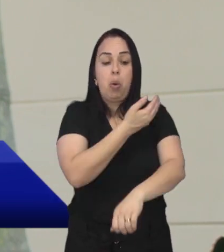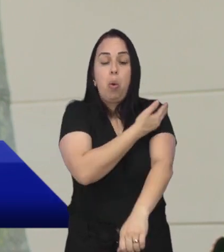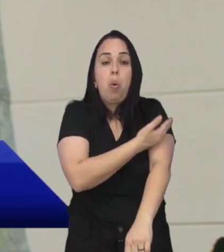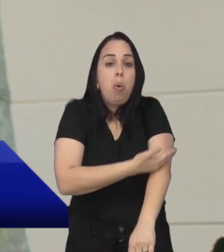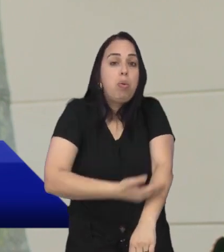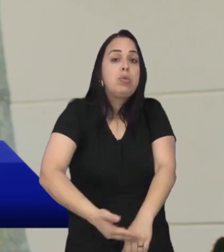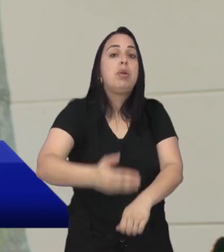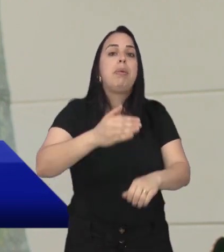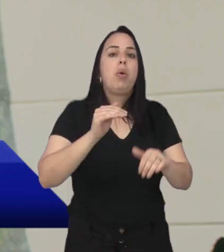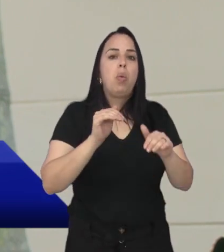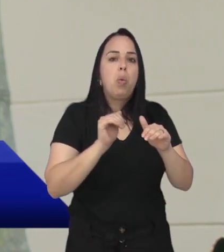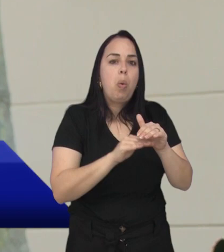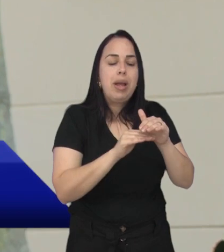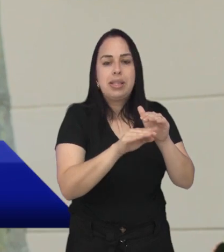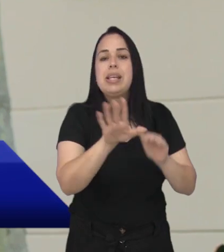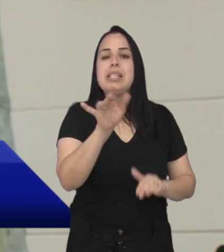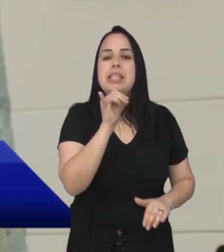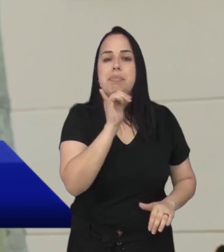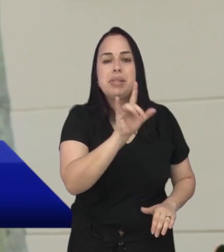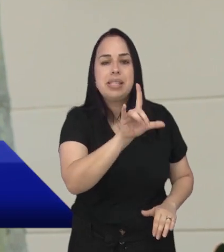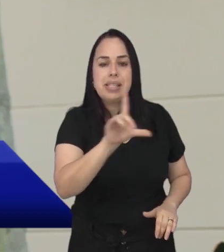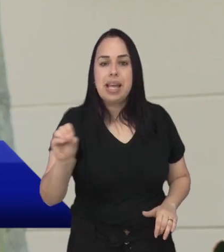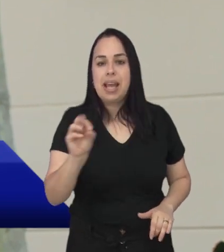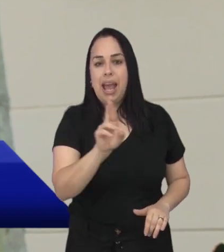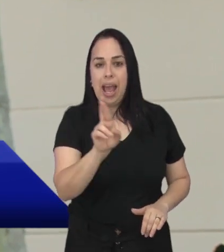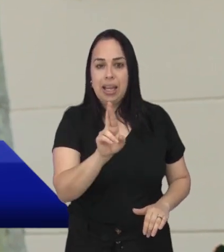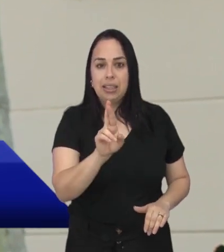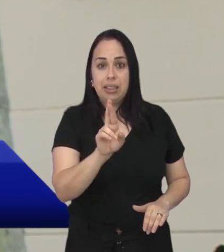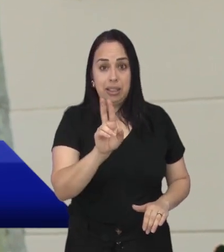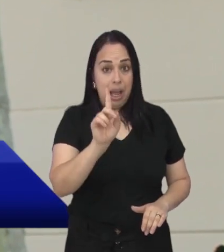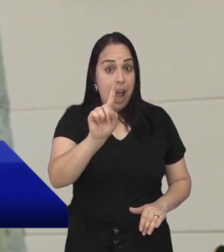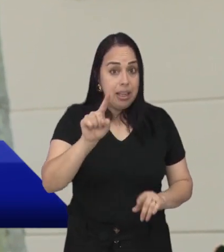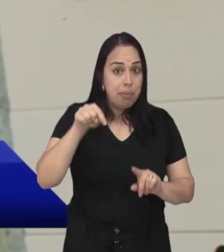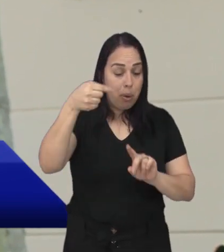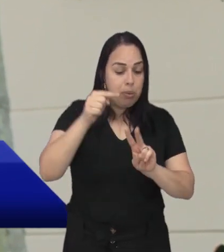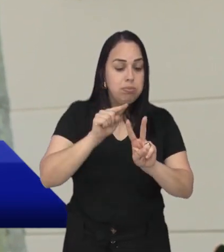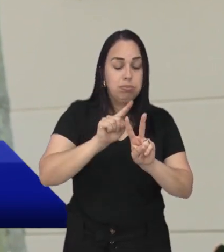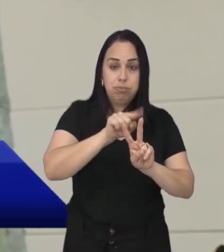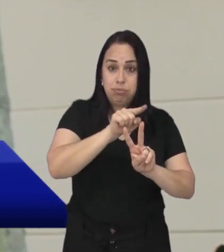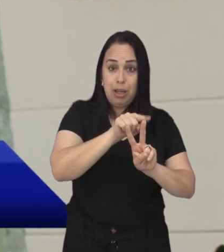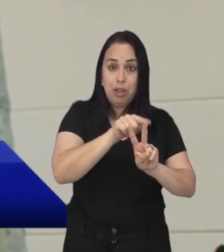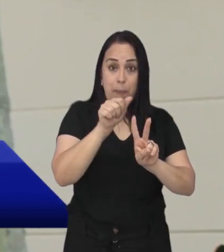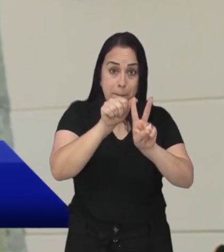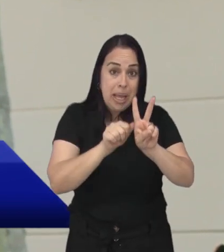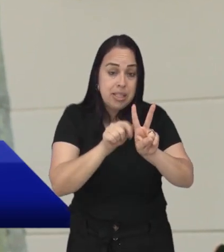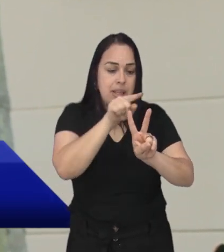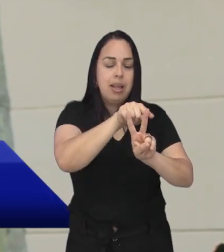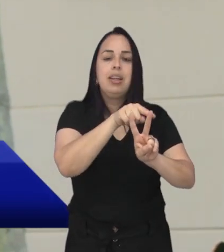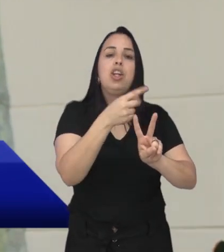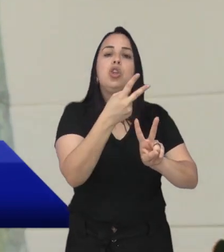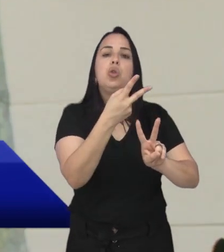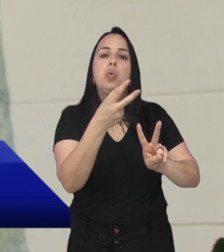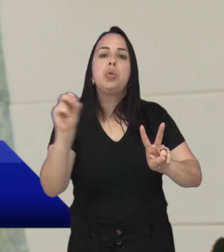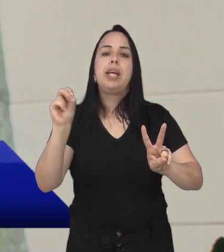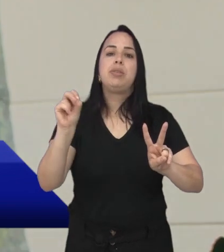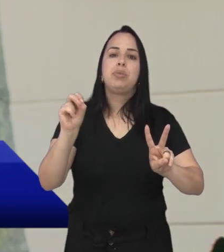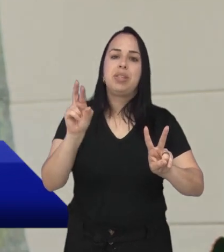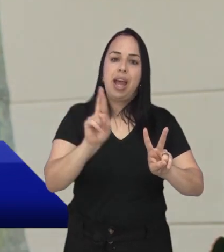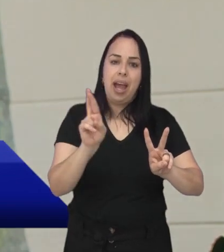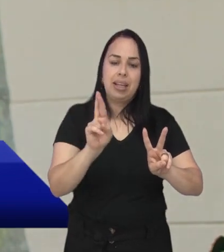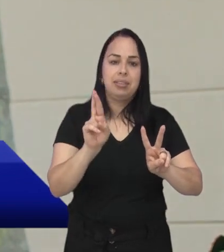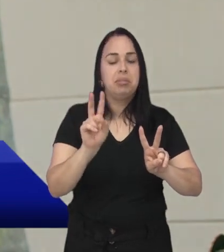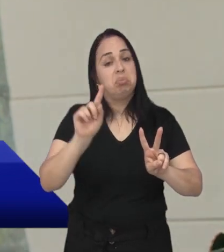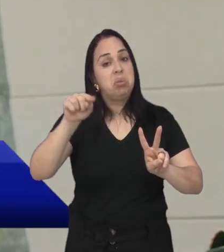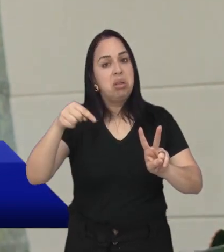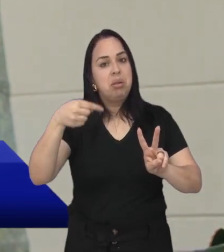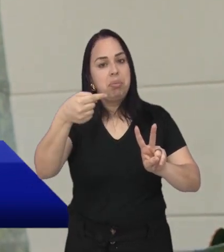de guardar o dinheiro. Ela pode começar com R$100 no mês. No segundo ela guarda os R$100, ela dobrou, ela passa a ter